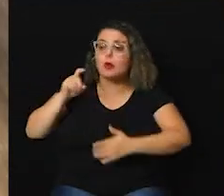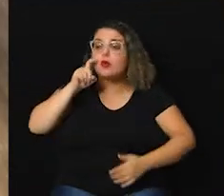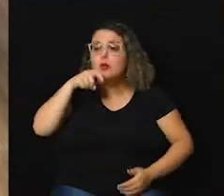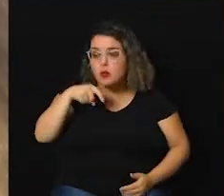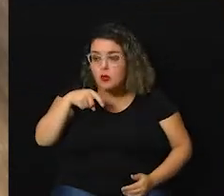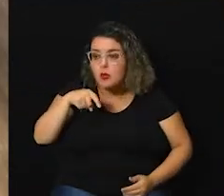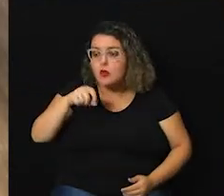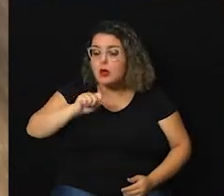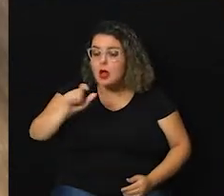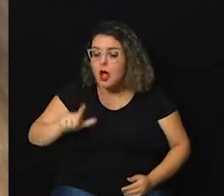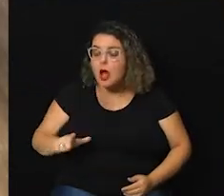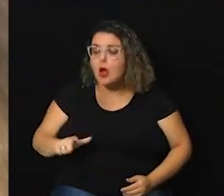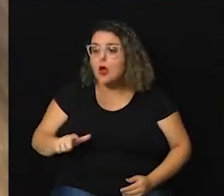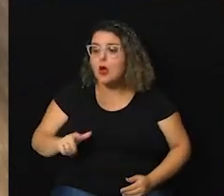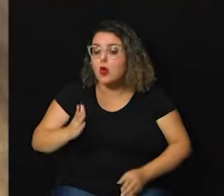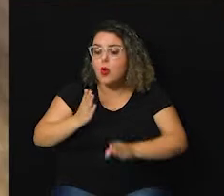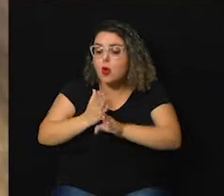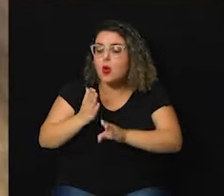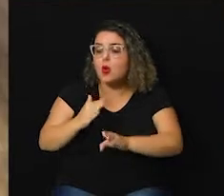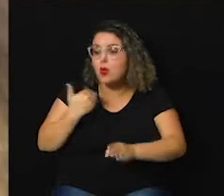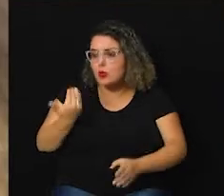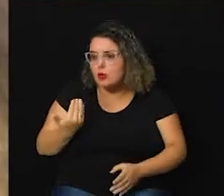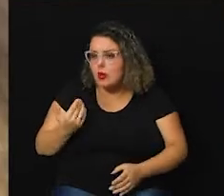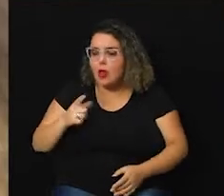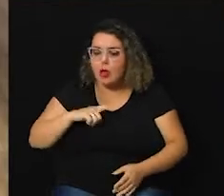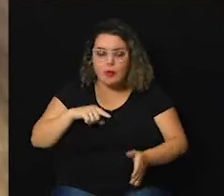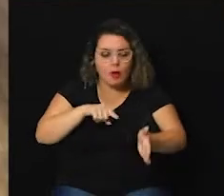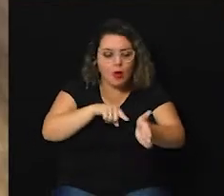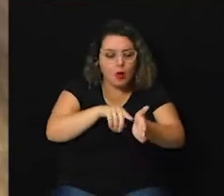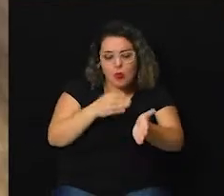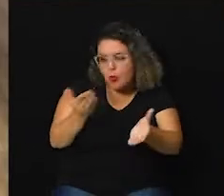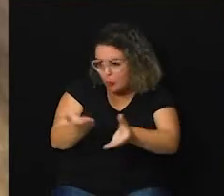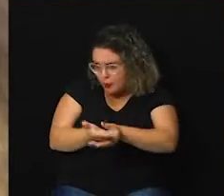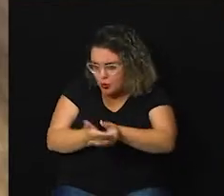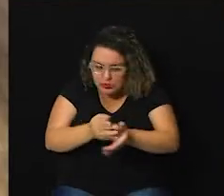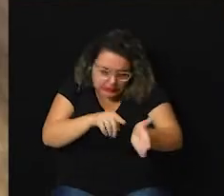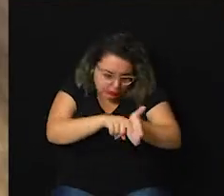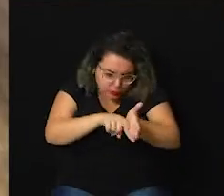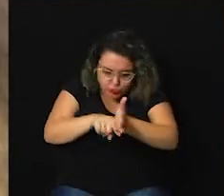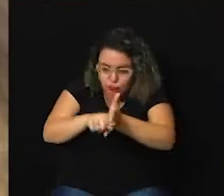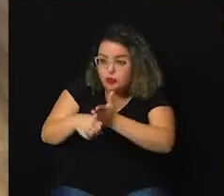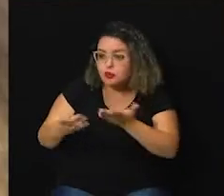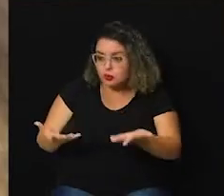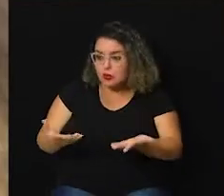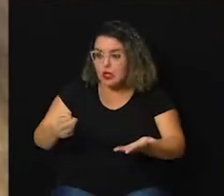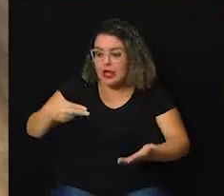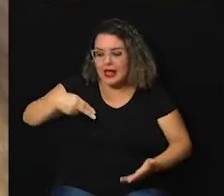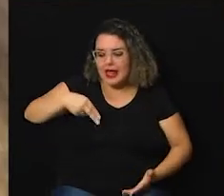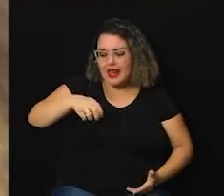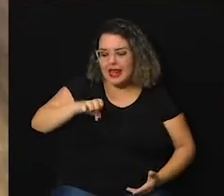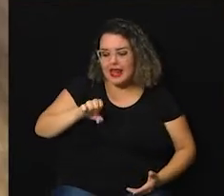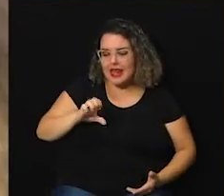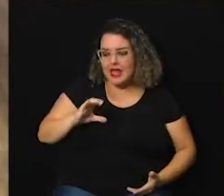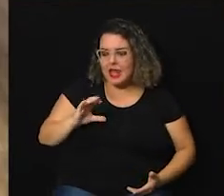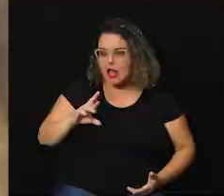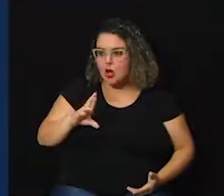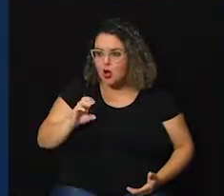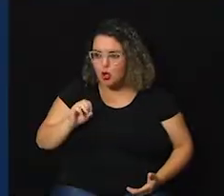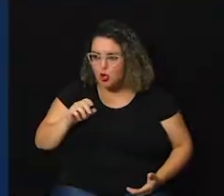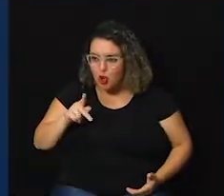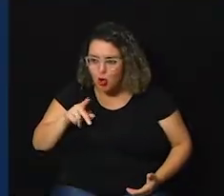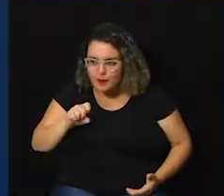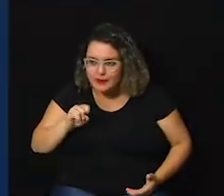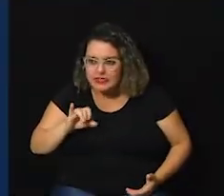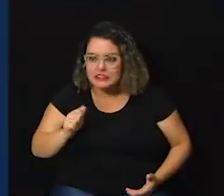foram encontradas mortas. Houve um processo investigativo dessas mortes, né, que a gente chama de necrópsia, e no